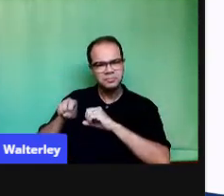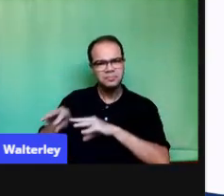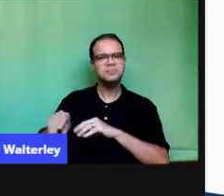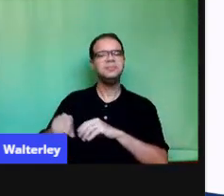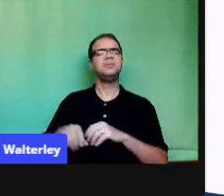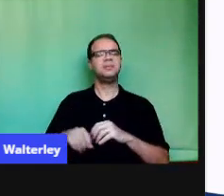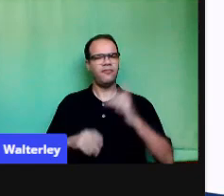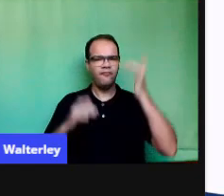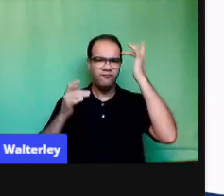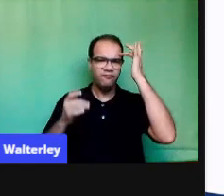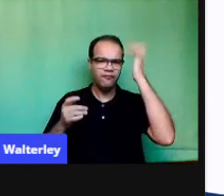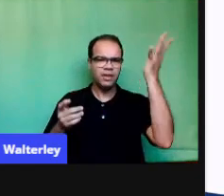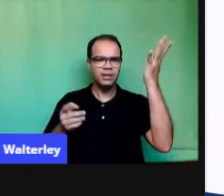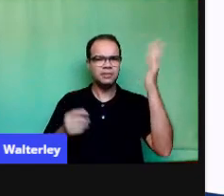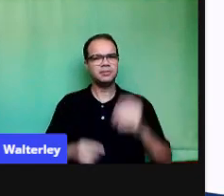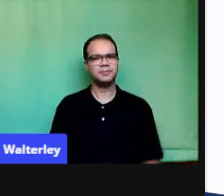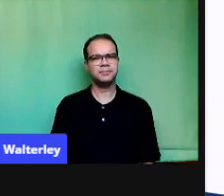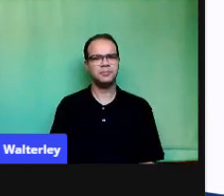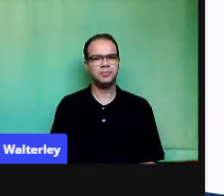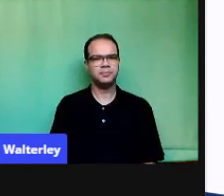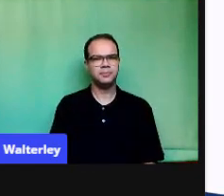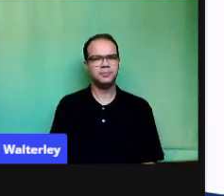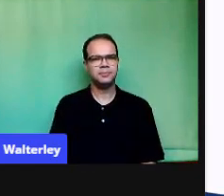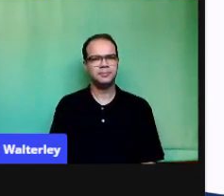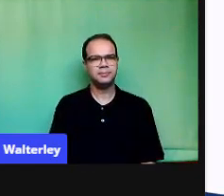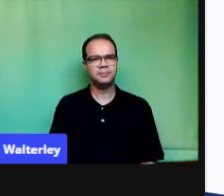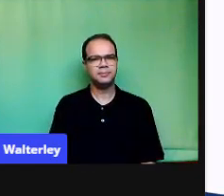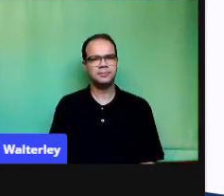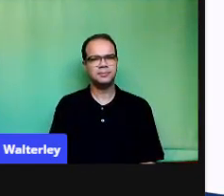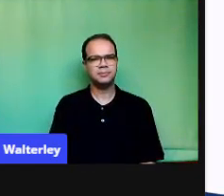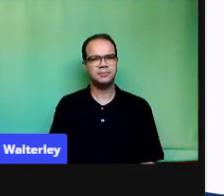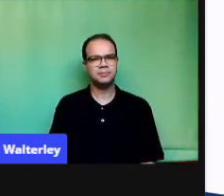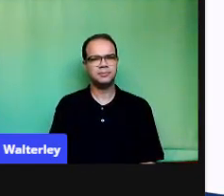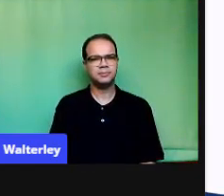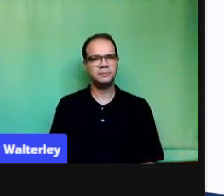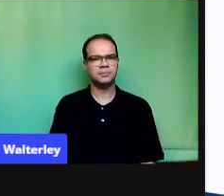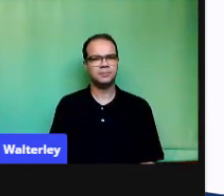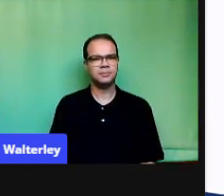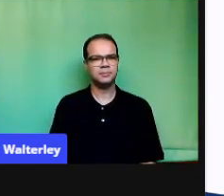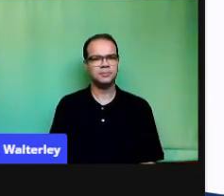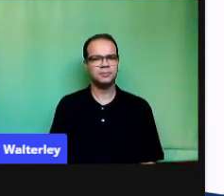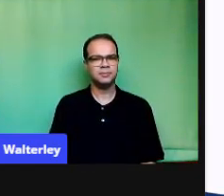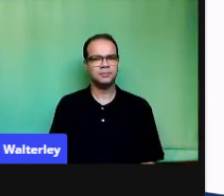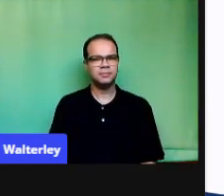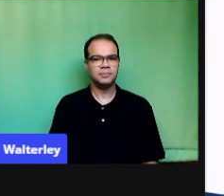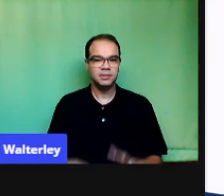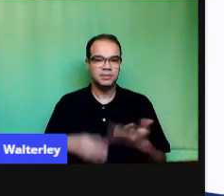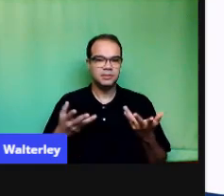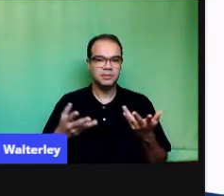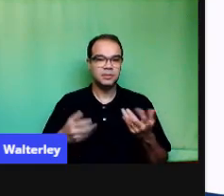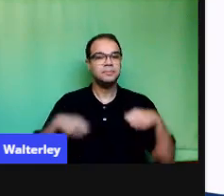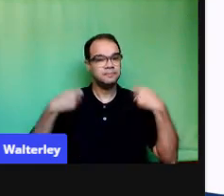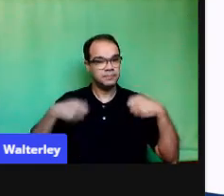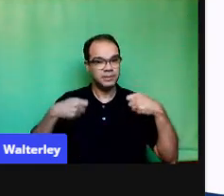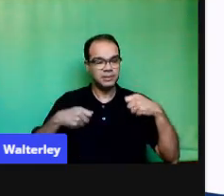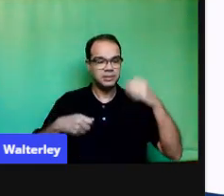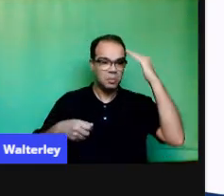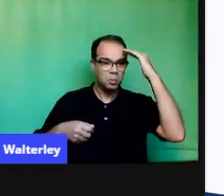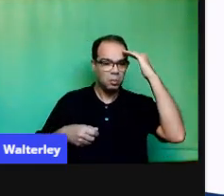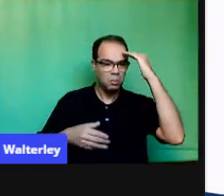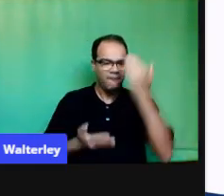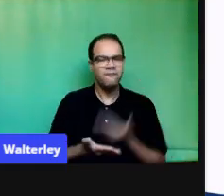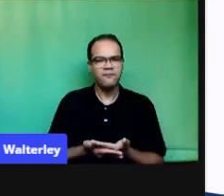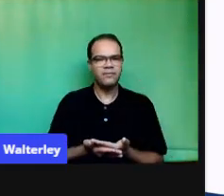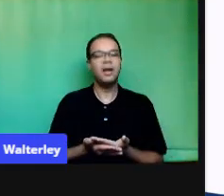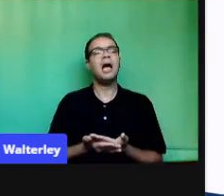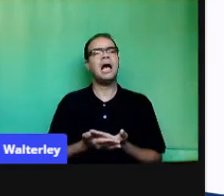contexto educacional. Então, a gente precisa, de fato, nos sentirmos mais confiantes. E por isso essa oportunidade,